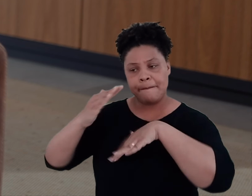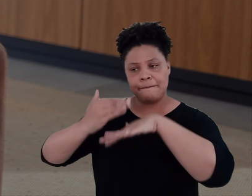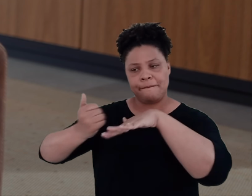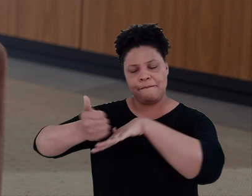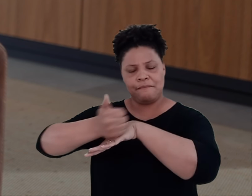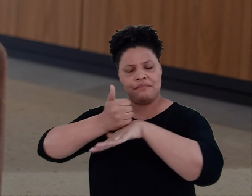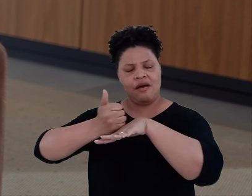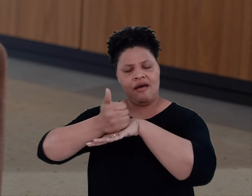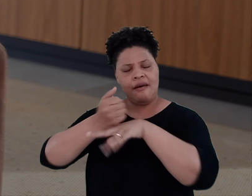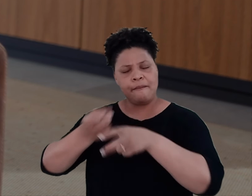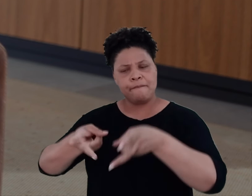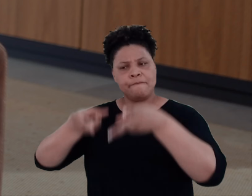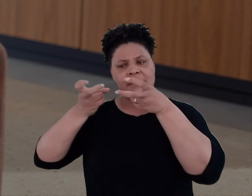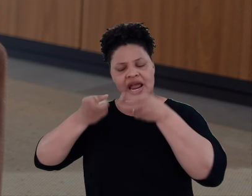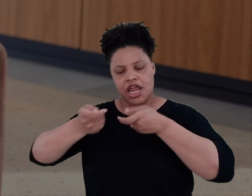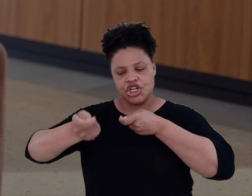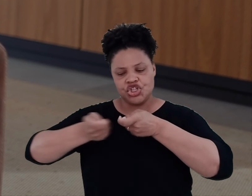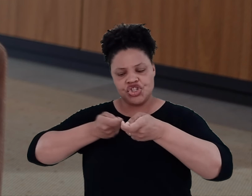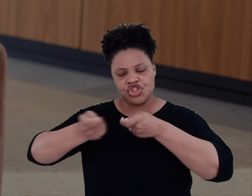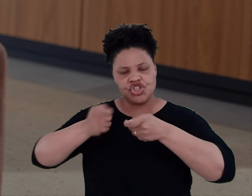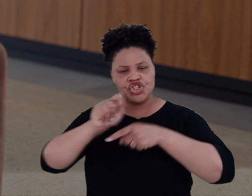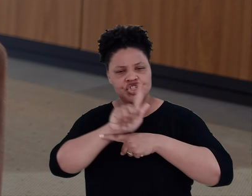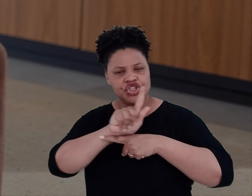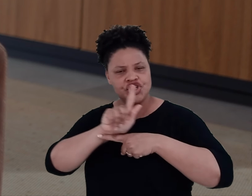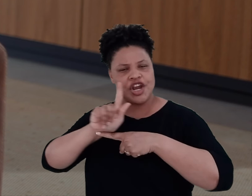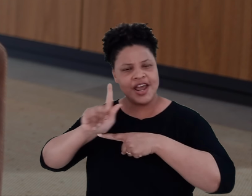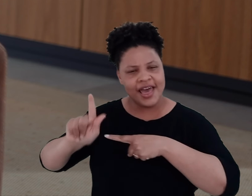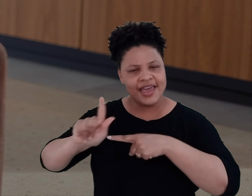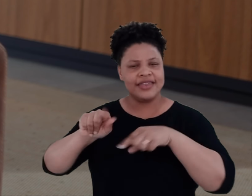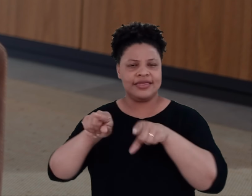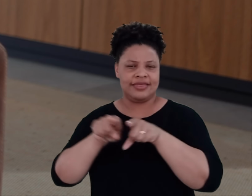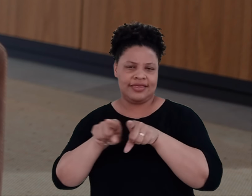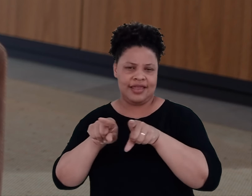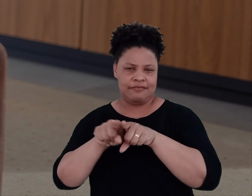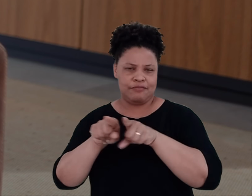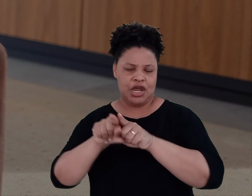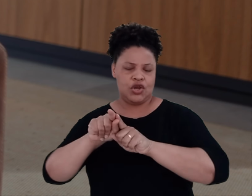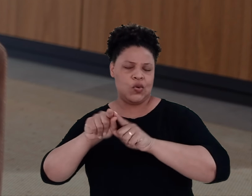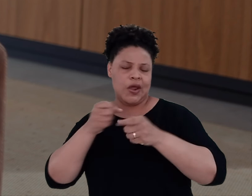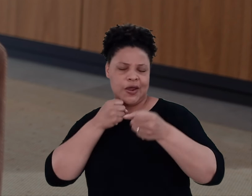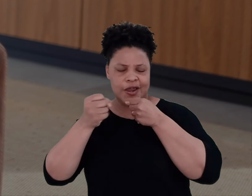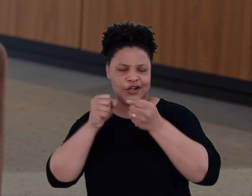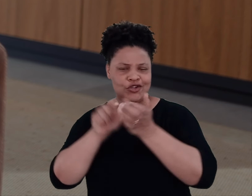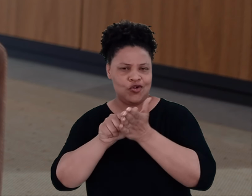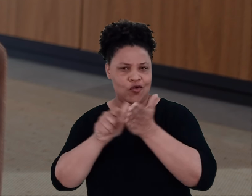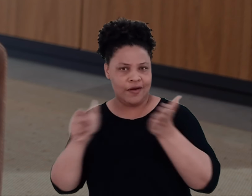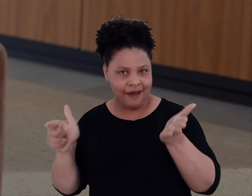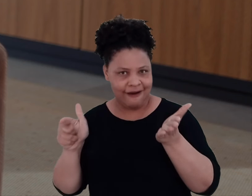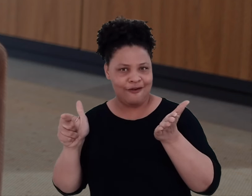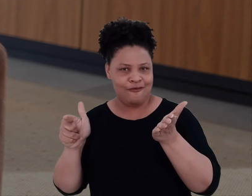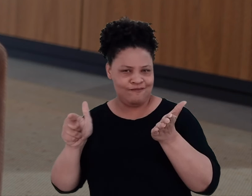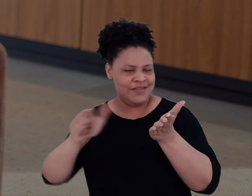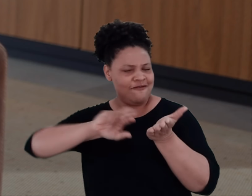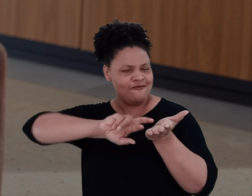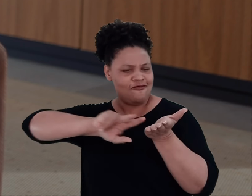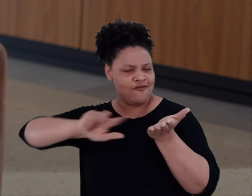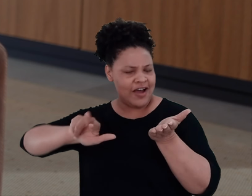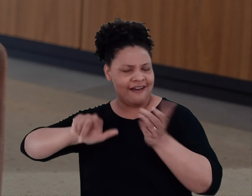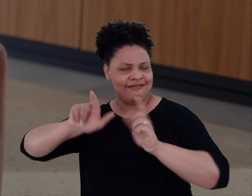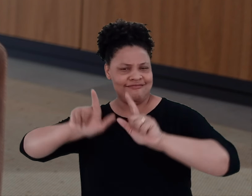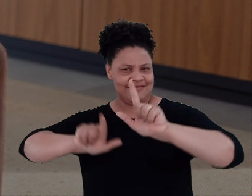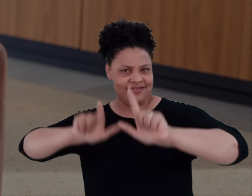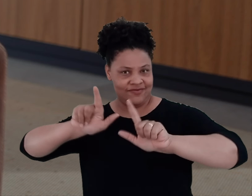negros que gerenciam empreendimentos jornalísticos e de entretenimento. Precisamos erguer cada vez mais